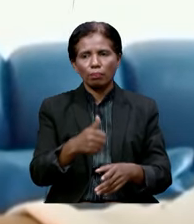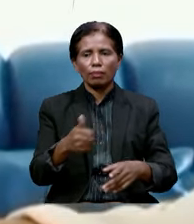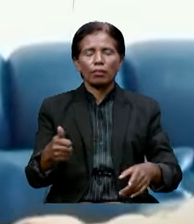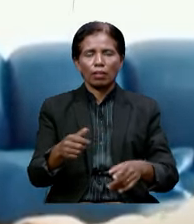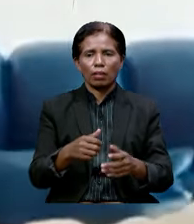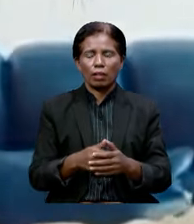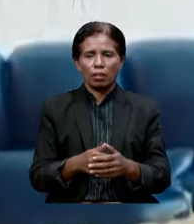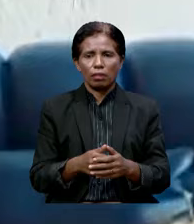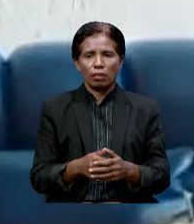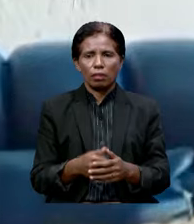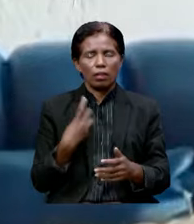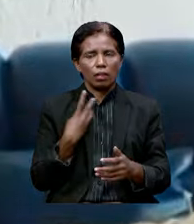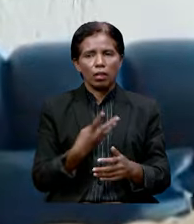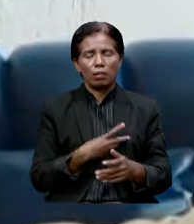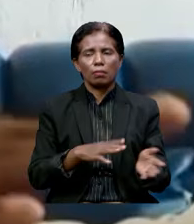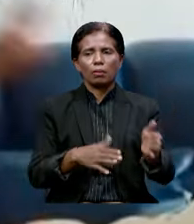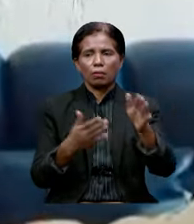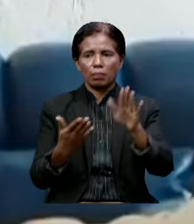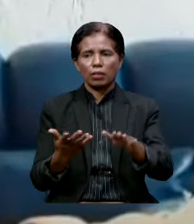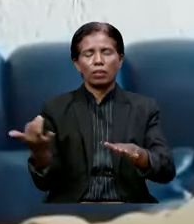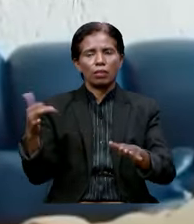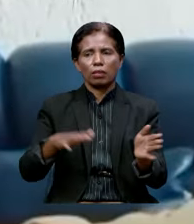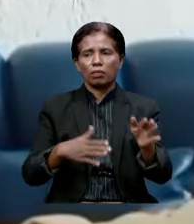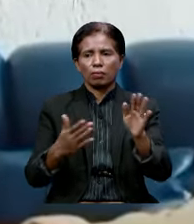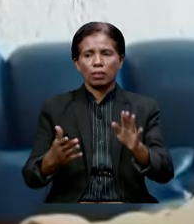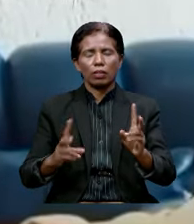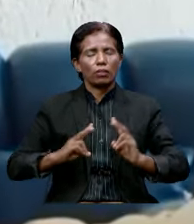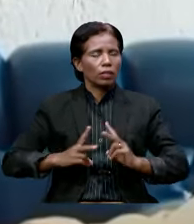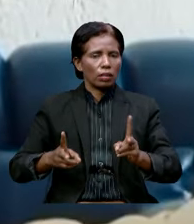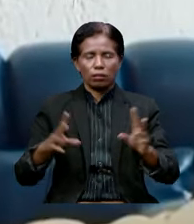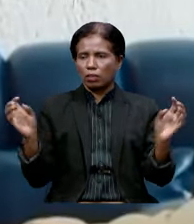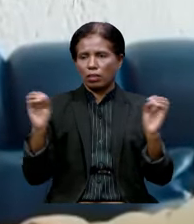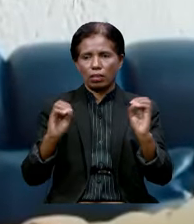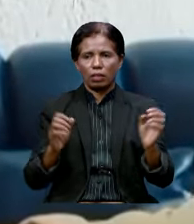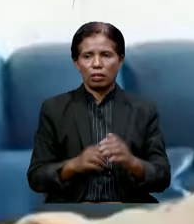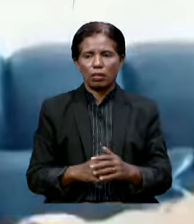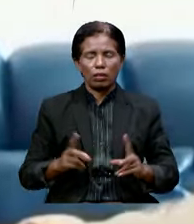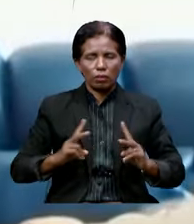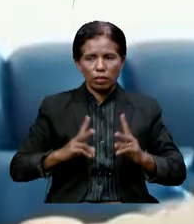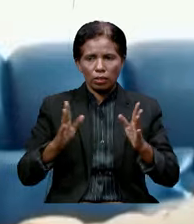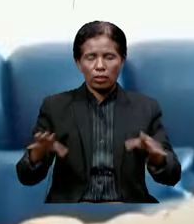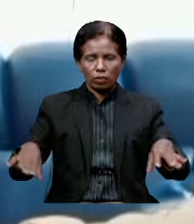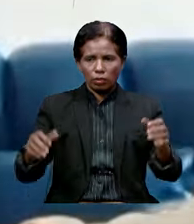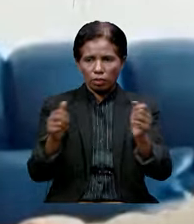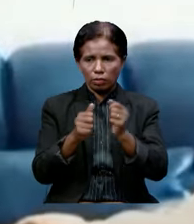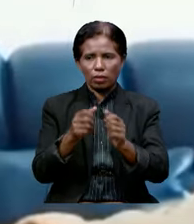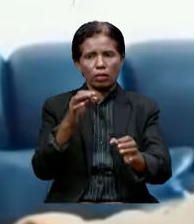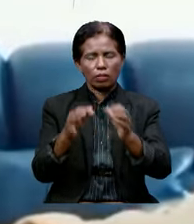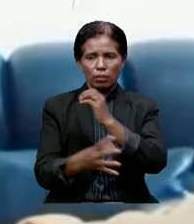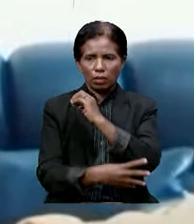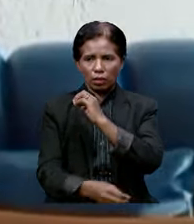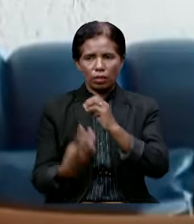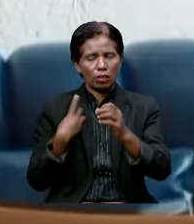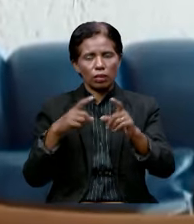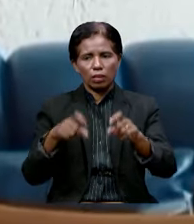quintos, sexteiros. Ami macmate, sirene macmate não, veterano é lavantio. Nem veterano não tem que cooperar muito, mais que belequia, mas tem que